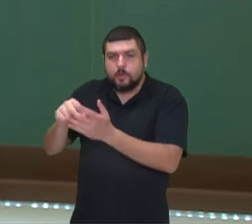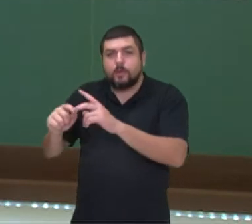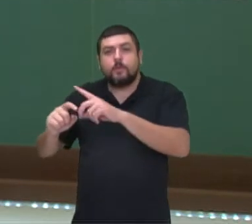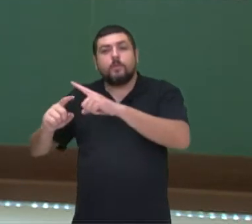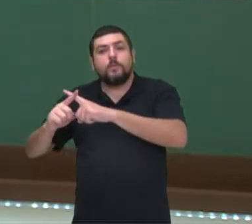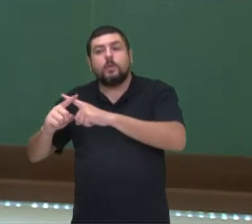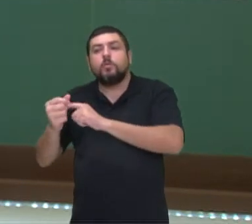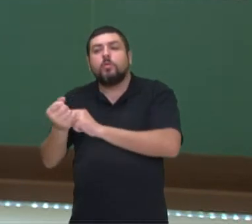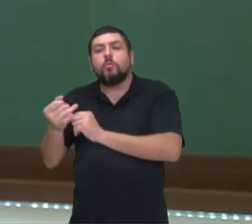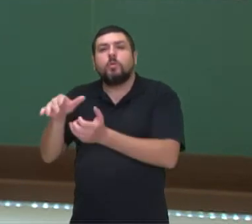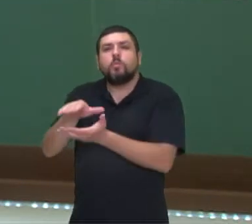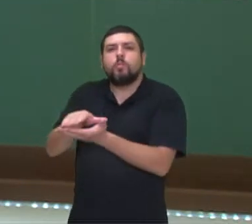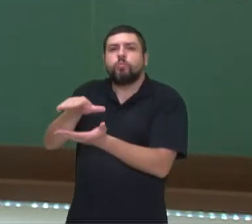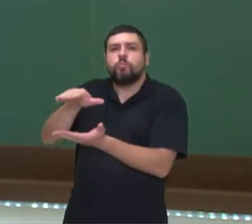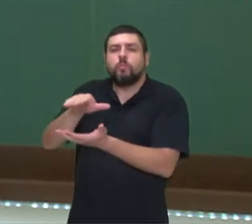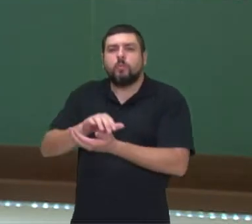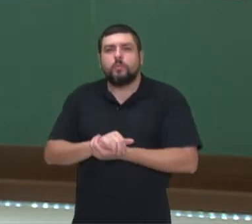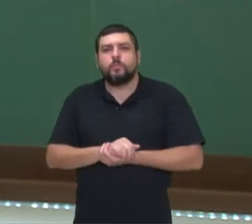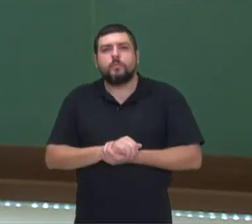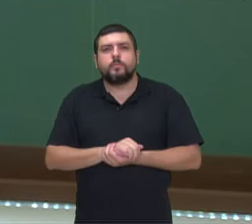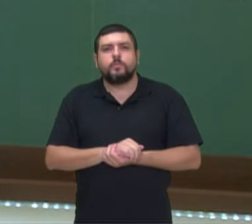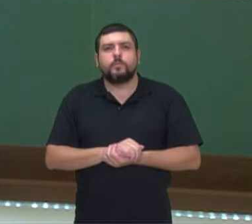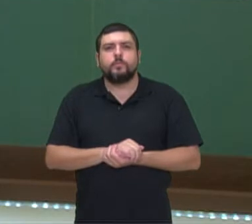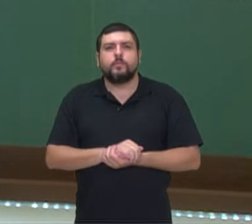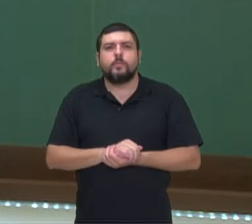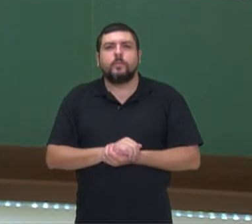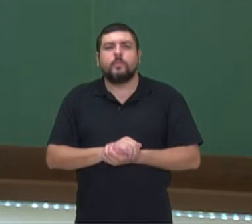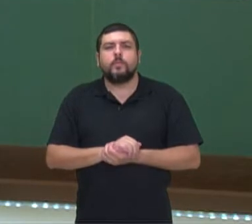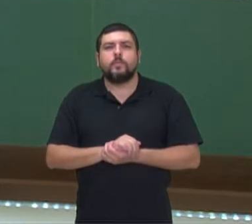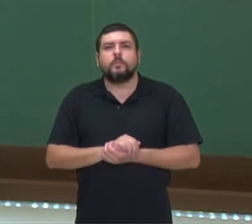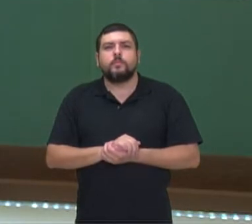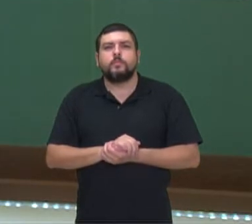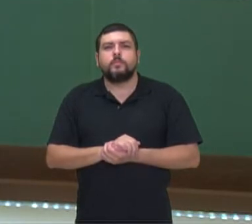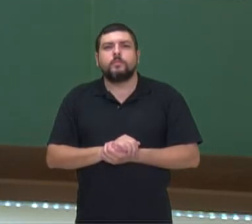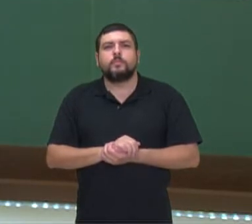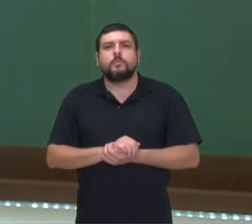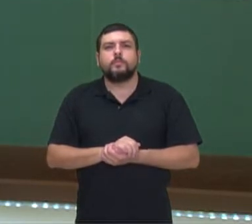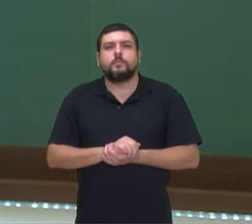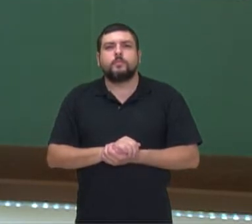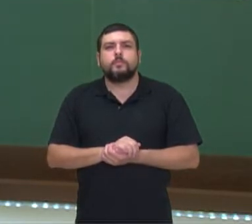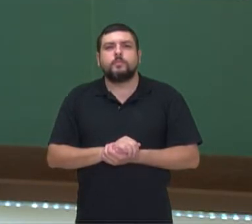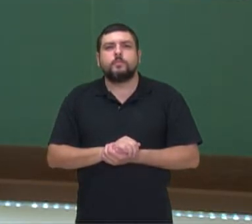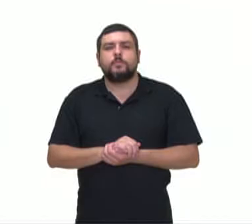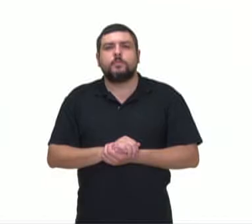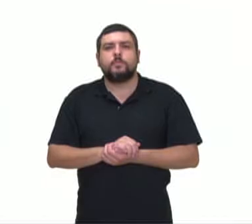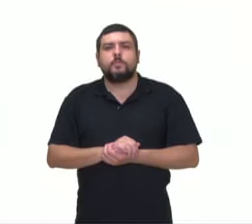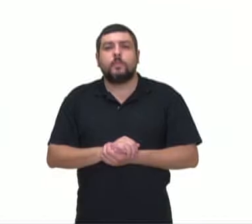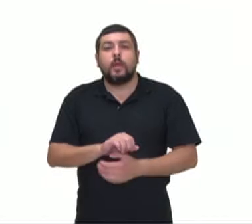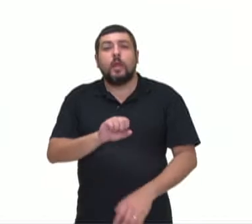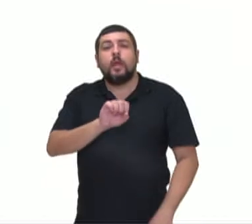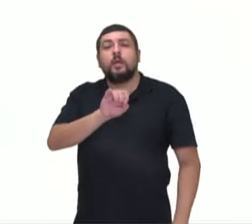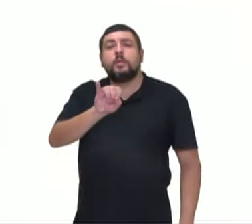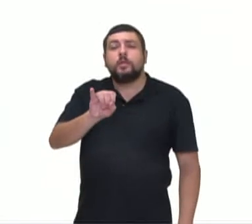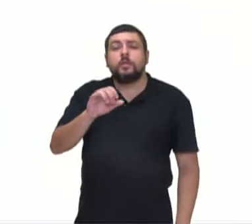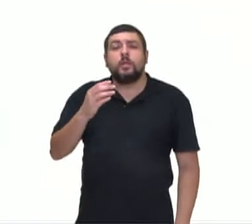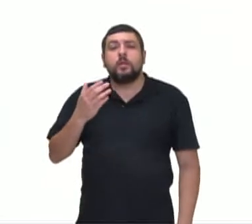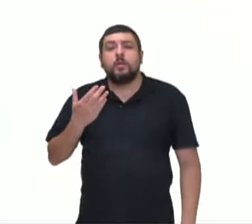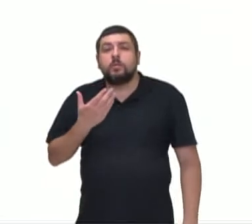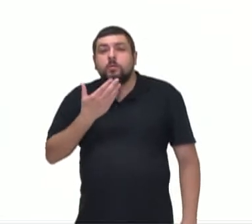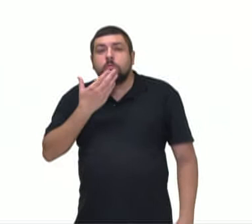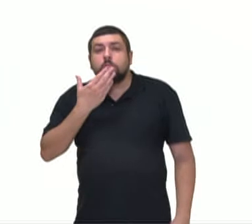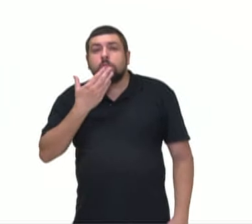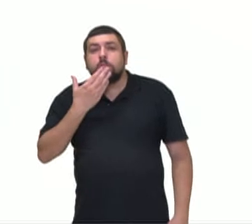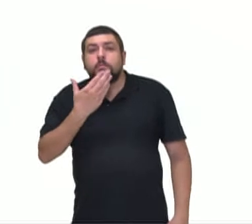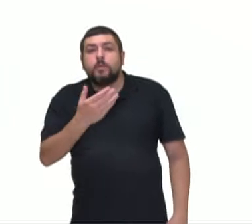tá bom? Então, vamos lá responder a letra B também? E se o Lucas encomendar 1000 folhetos da gráfica